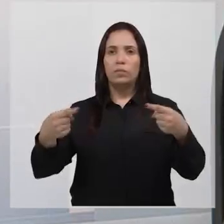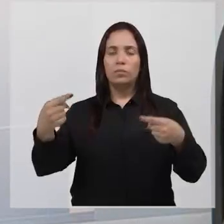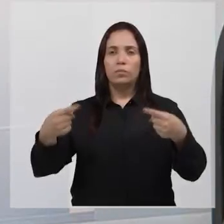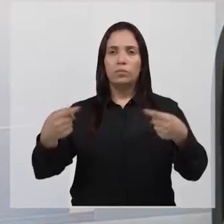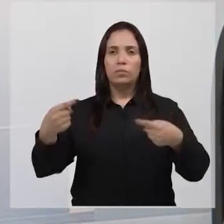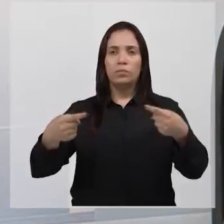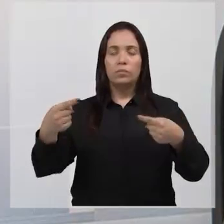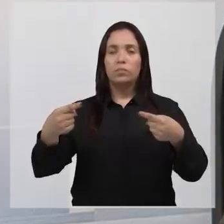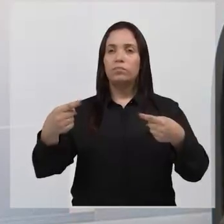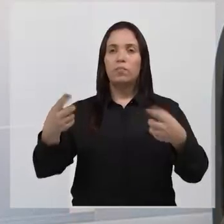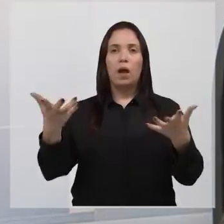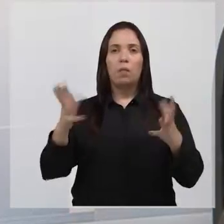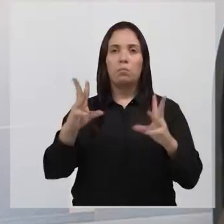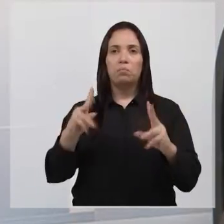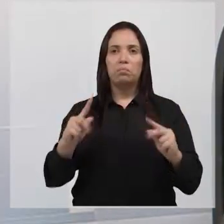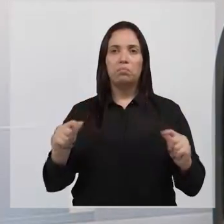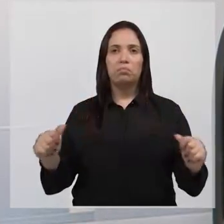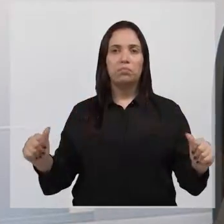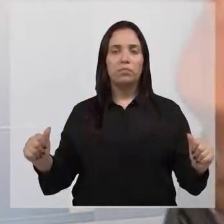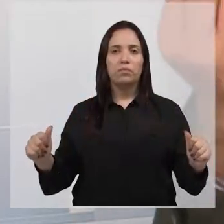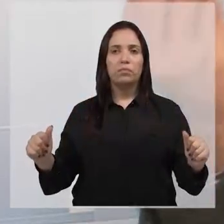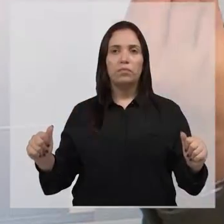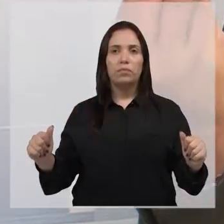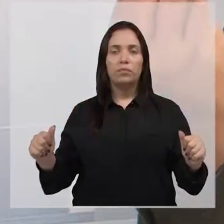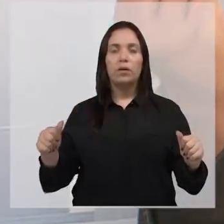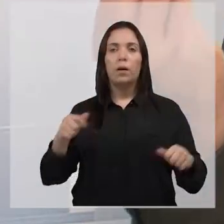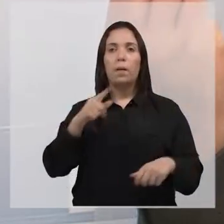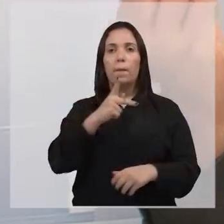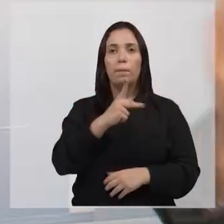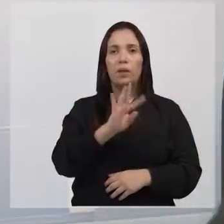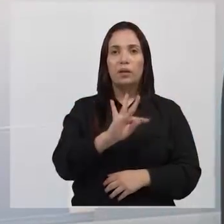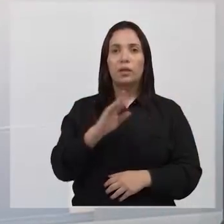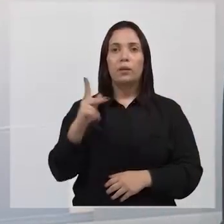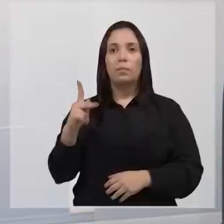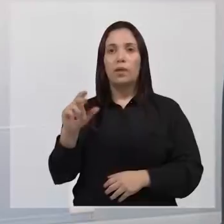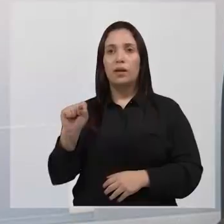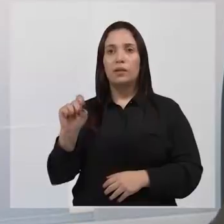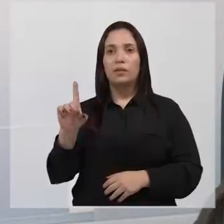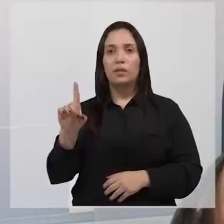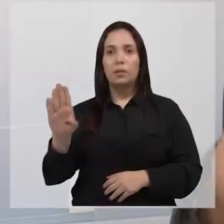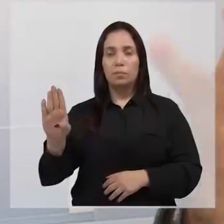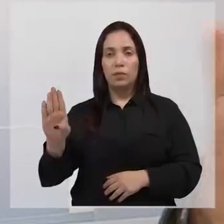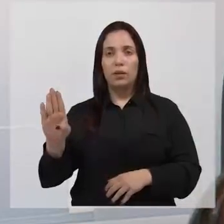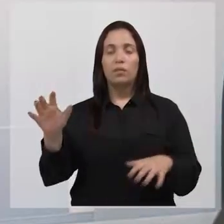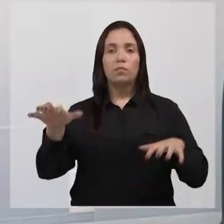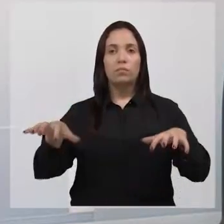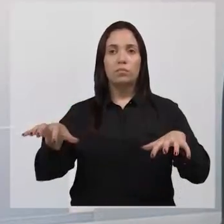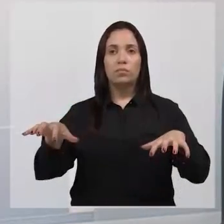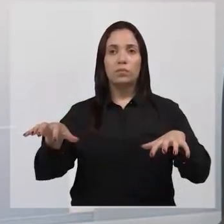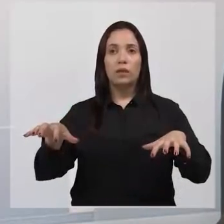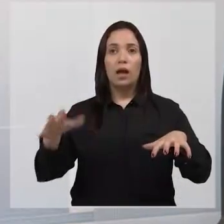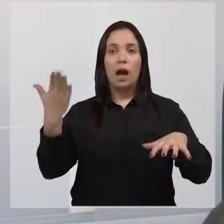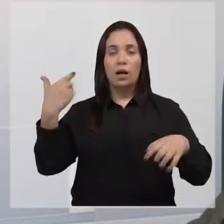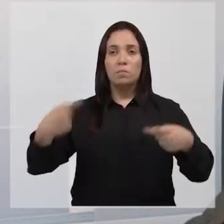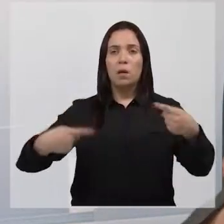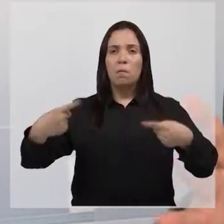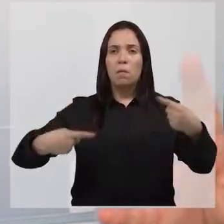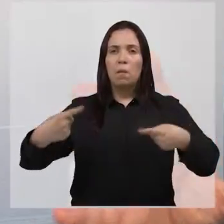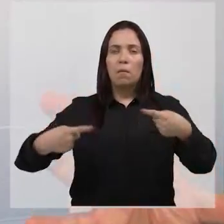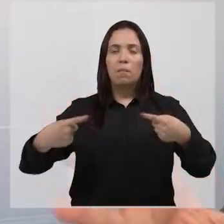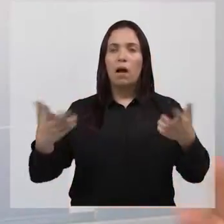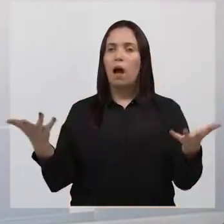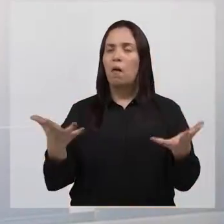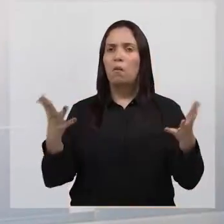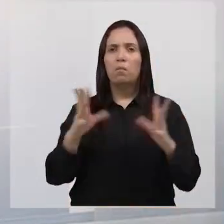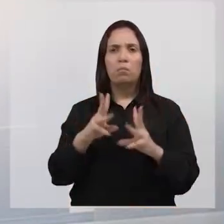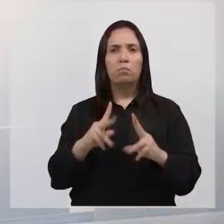mais. Literalmente, PT e PSDB hoje são sombras do que foram no passado. E isso